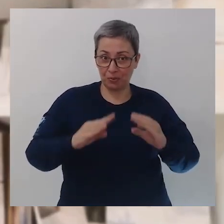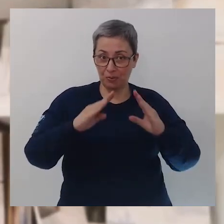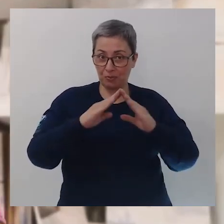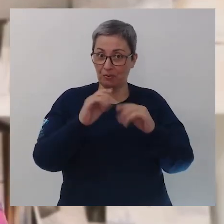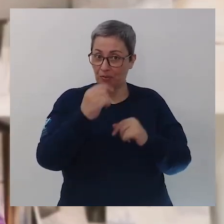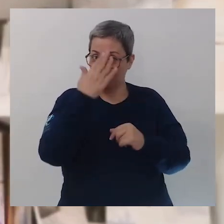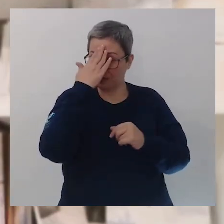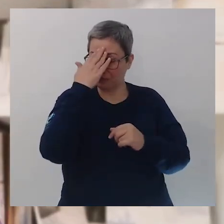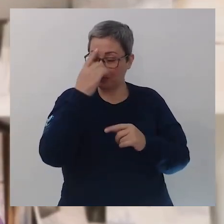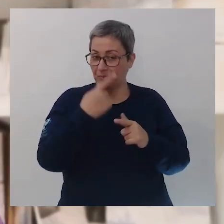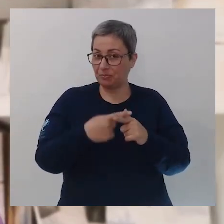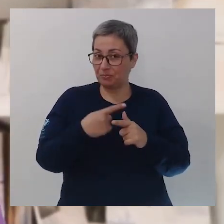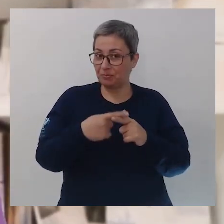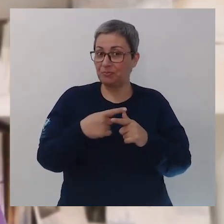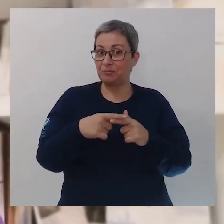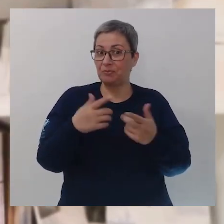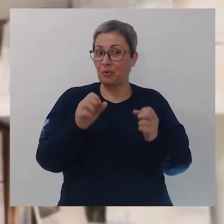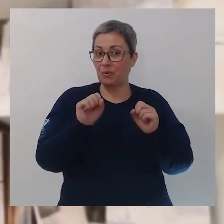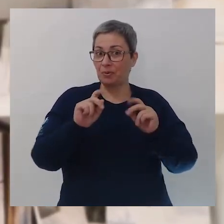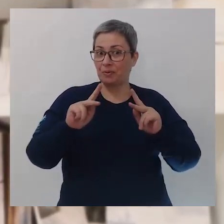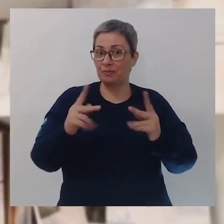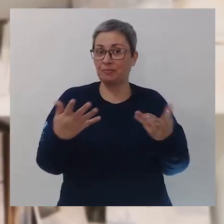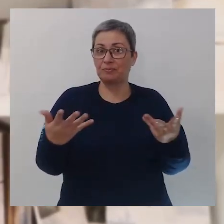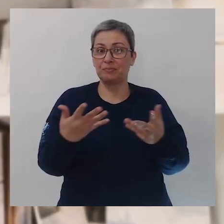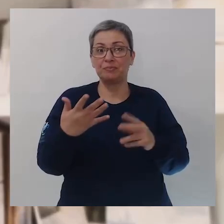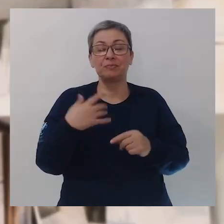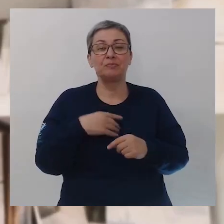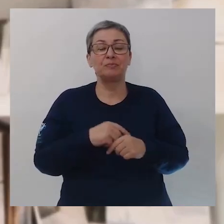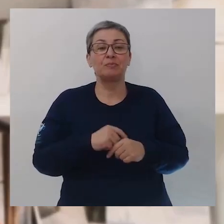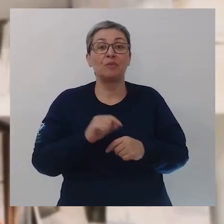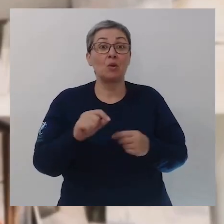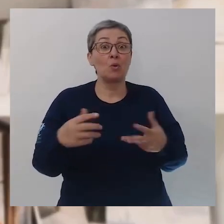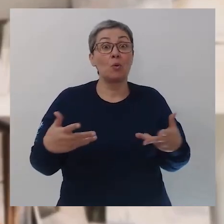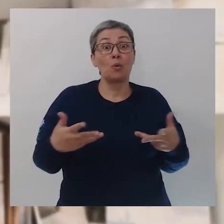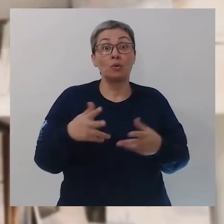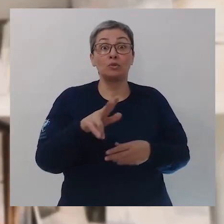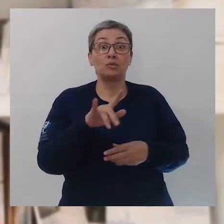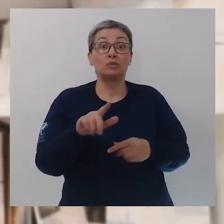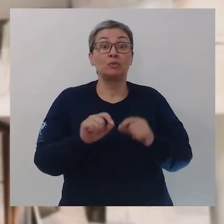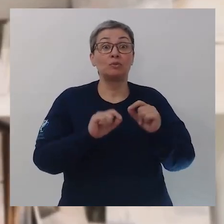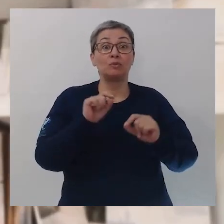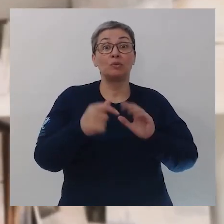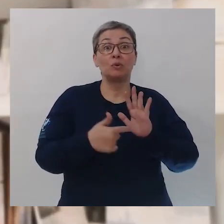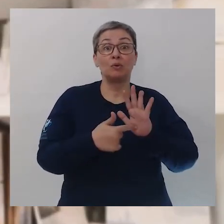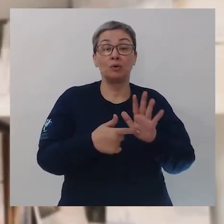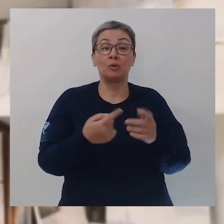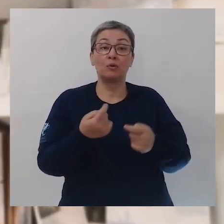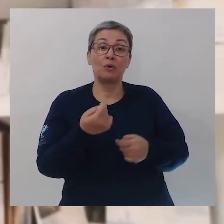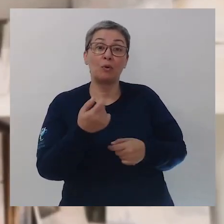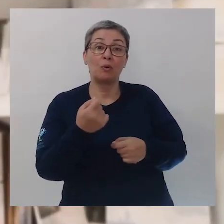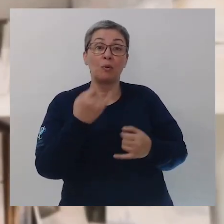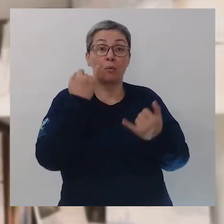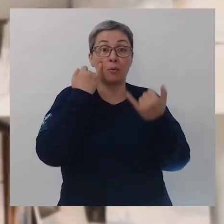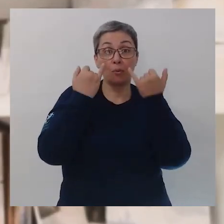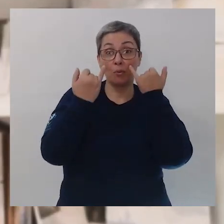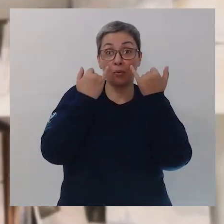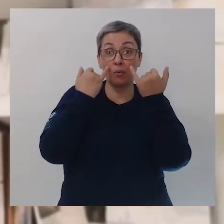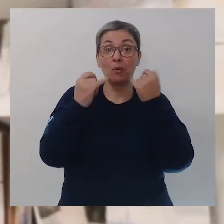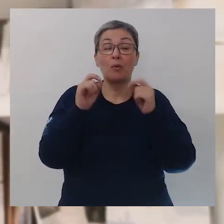do programa. Você vai saber por quê, ok? Olha só, hoje nós vamos trazer um pouquinho